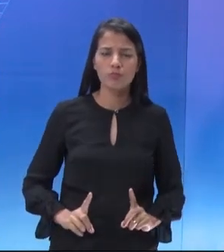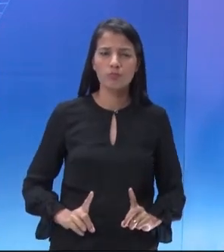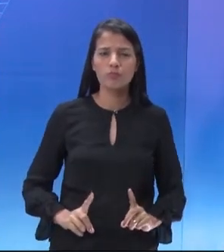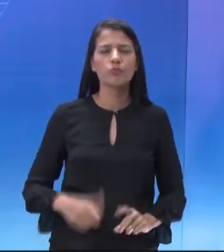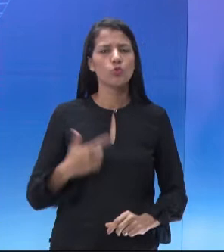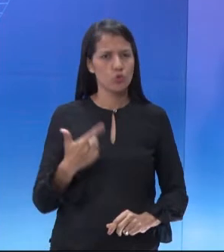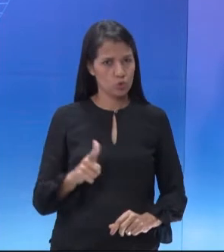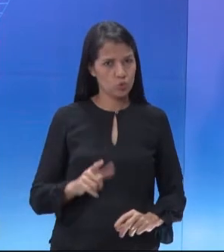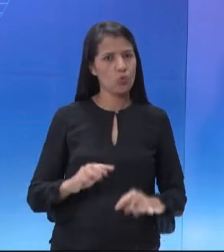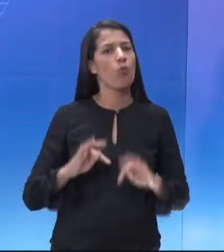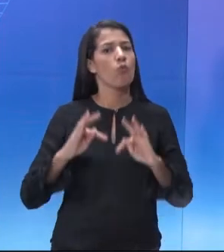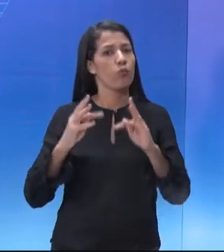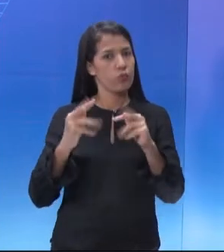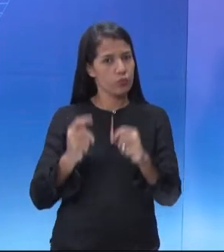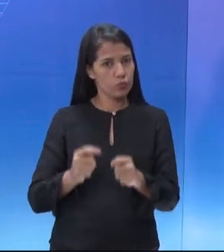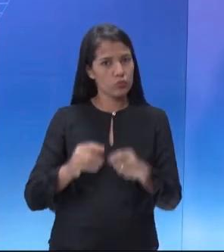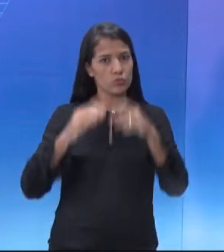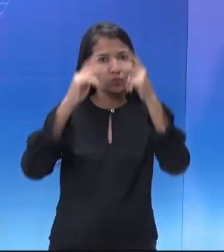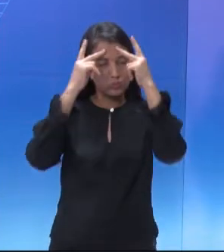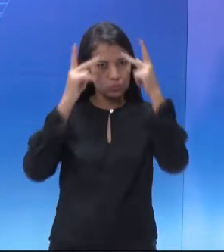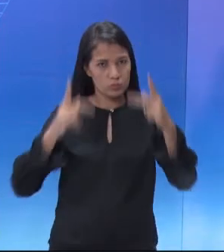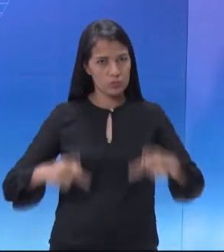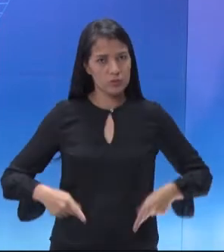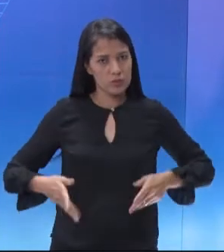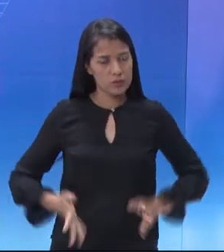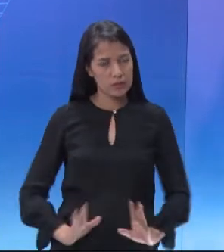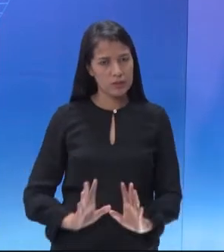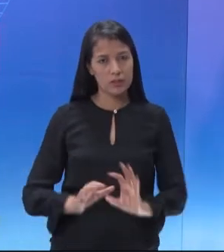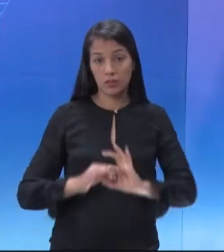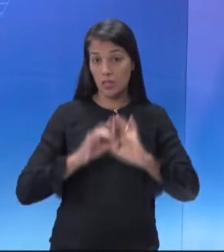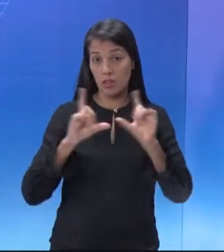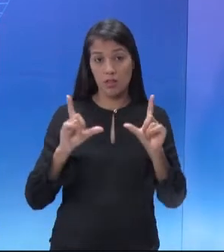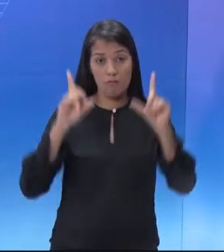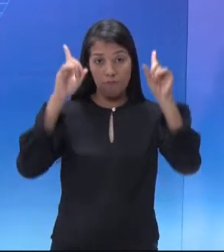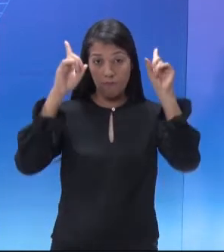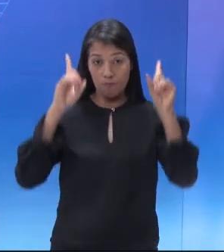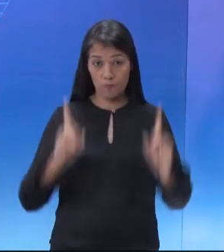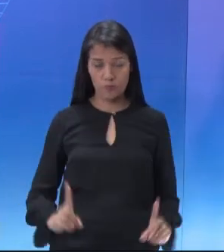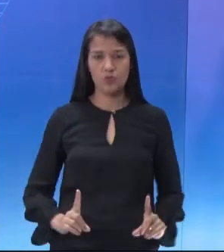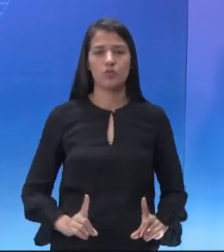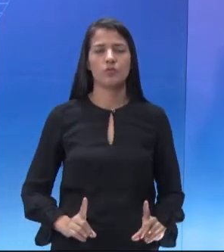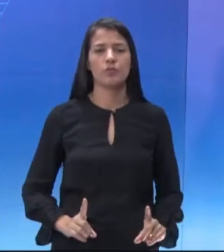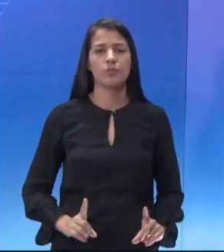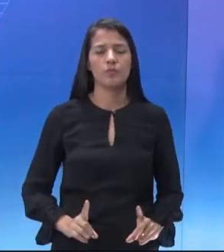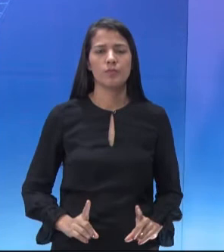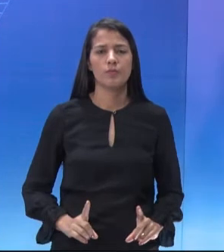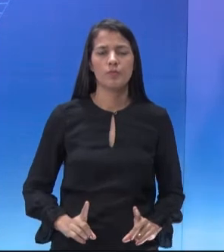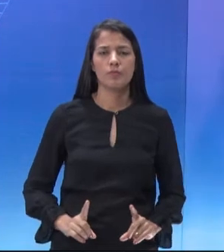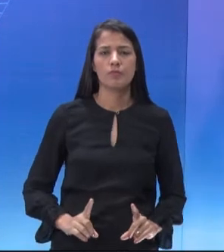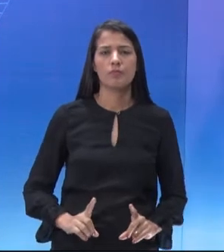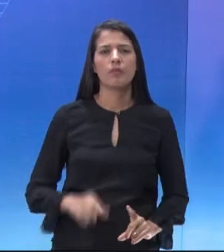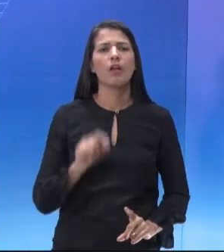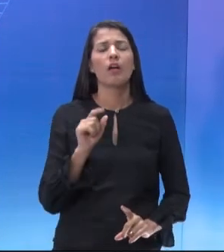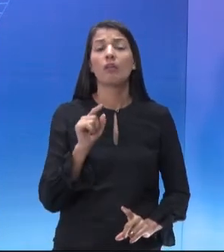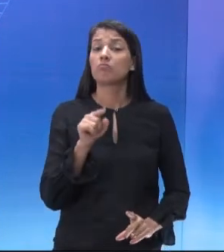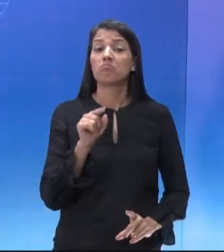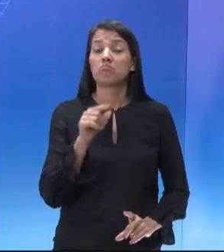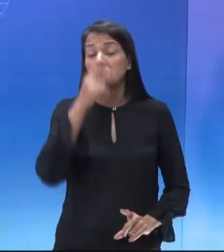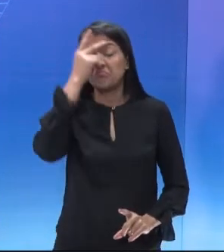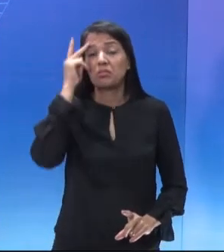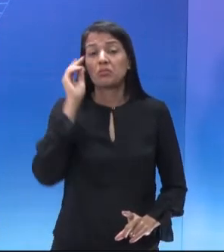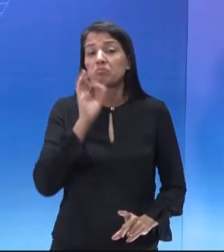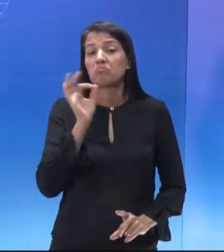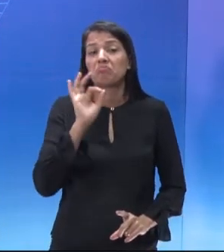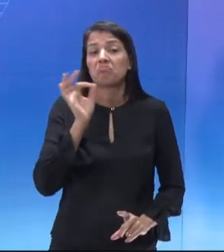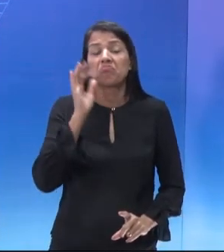direitos. Repetindo, todos os seres humanos nascem livres e iguais em dignidades e direitos. Para quem não sabe,